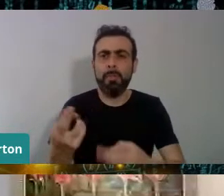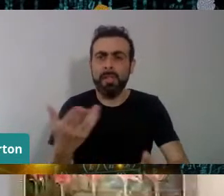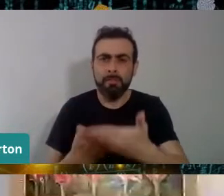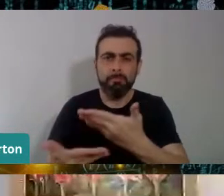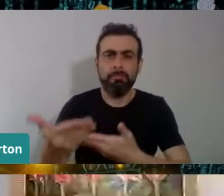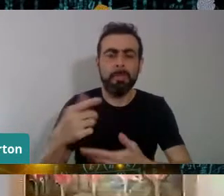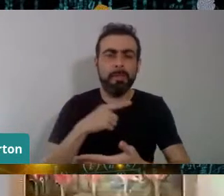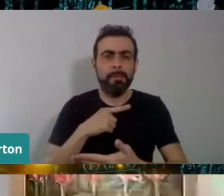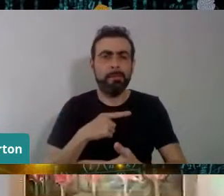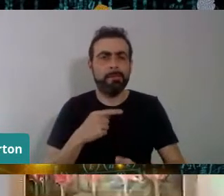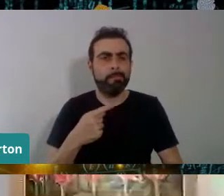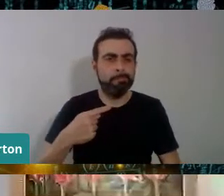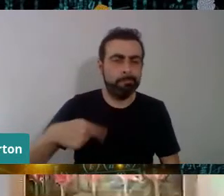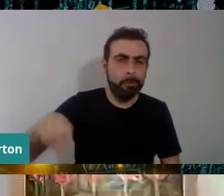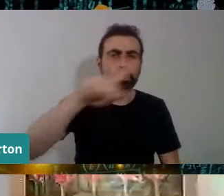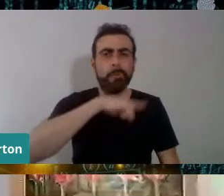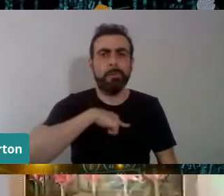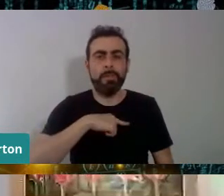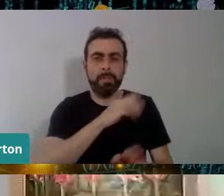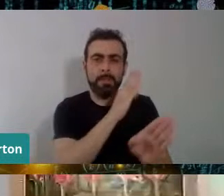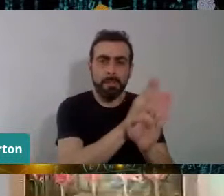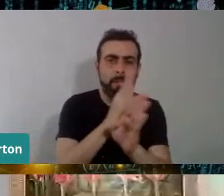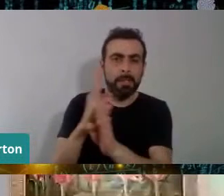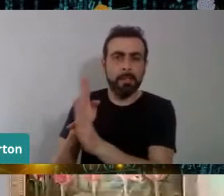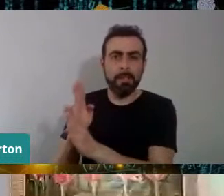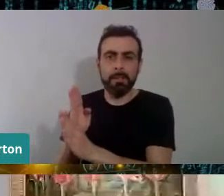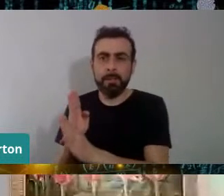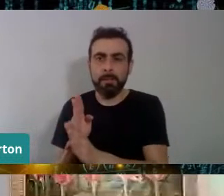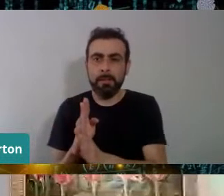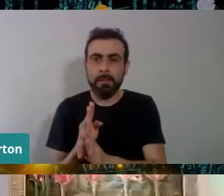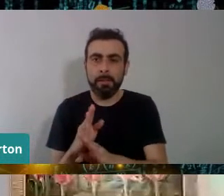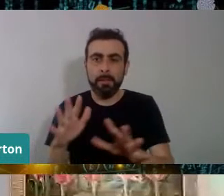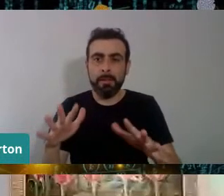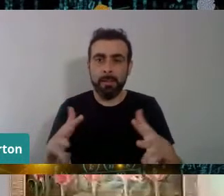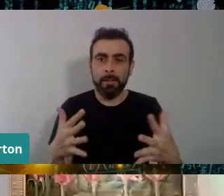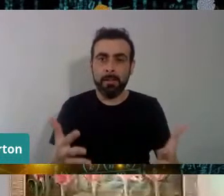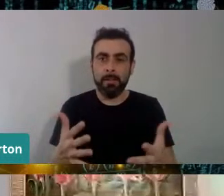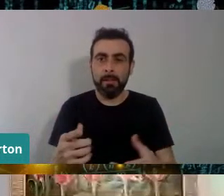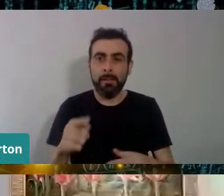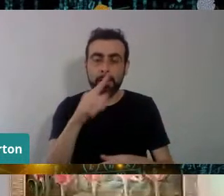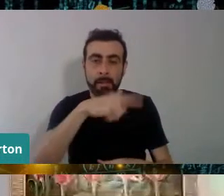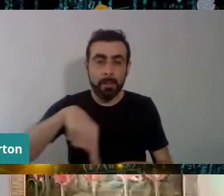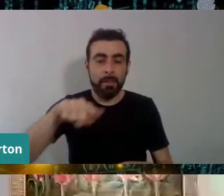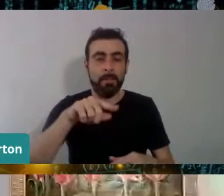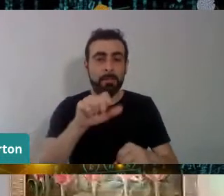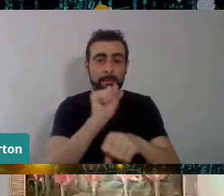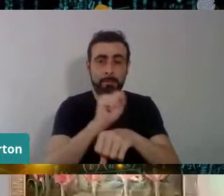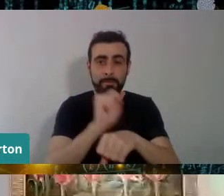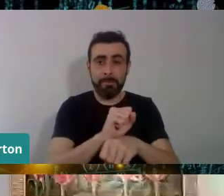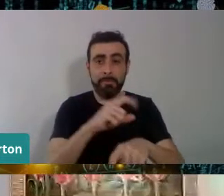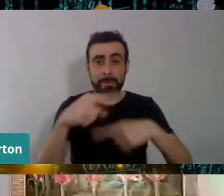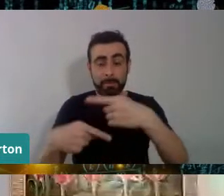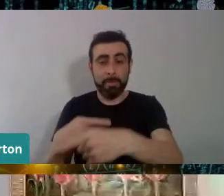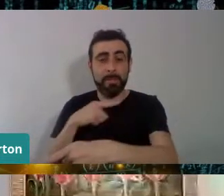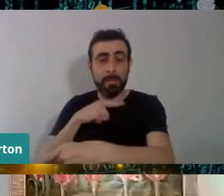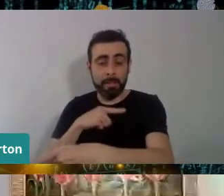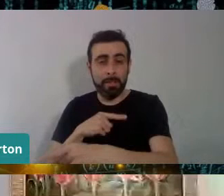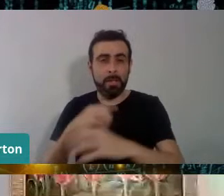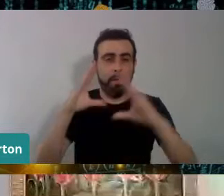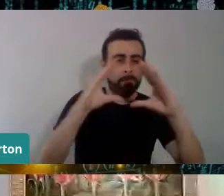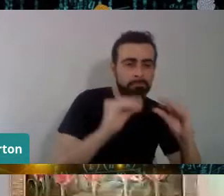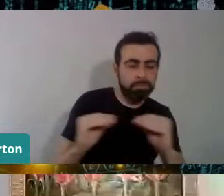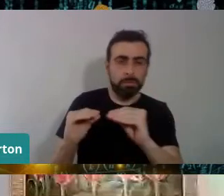por conta de nós termos encontrado com eles nesse mundo, né, e nós aprendemos tanta coisa com